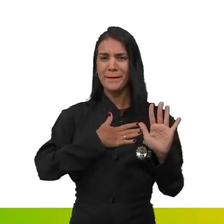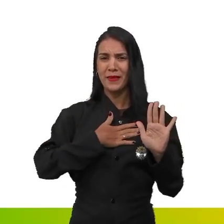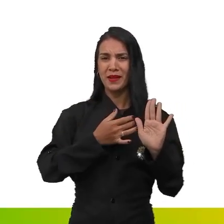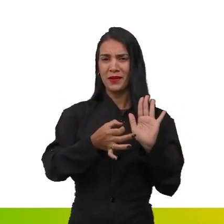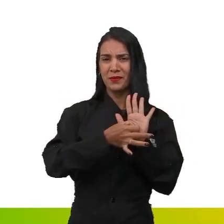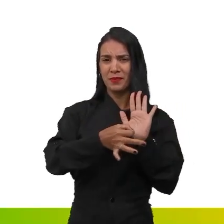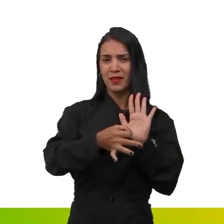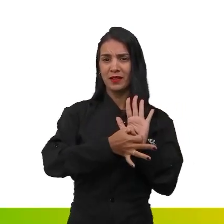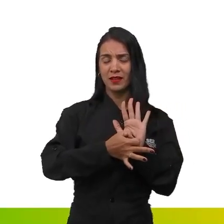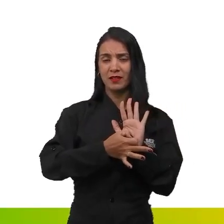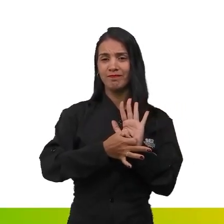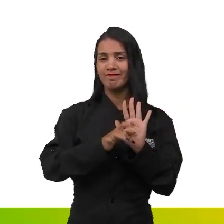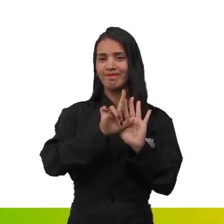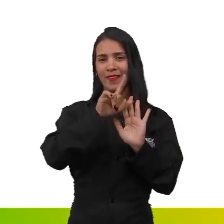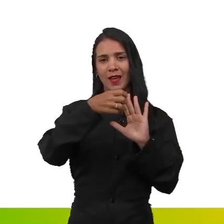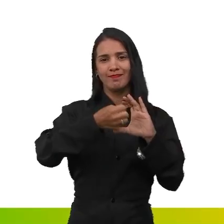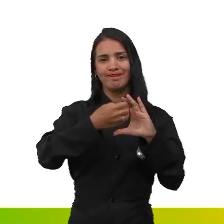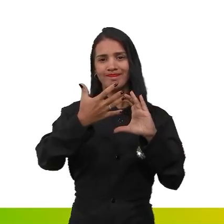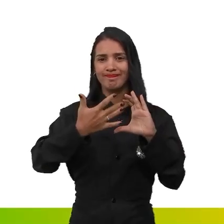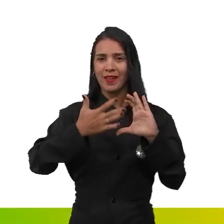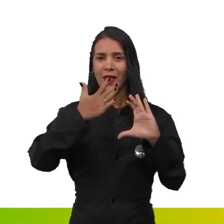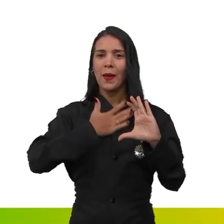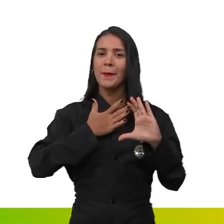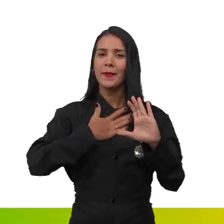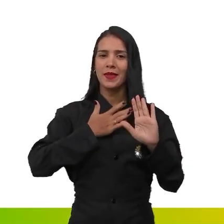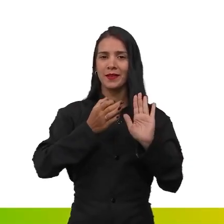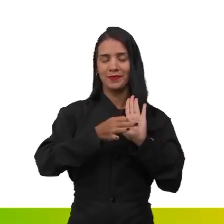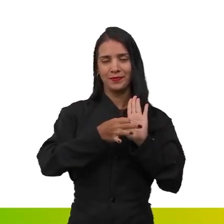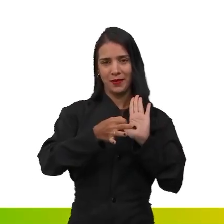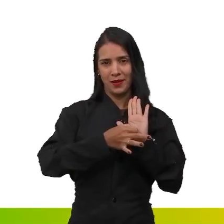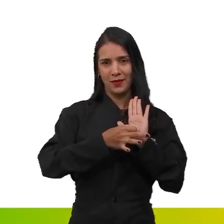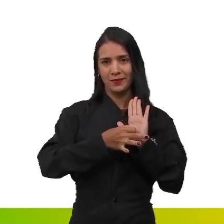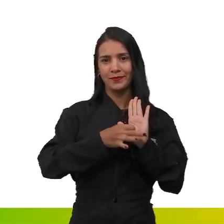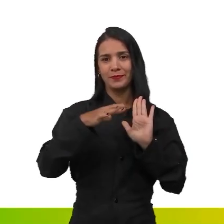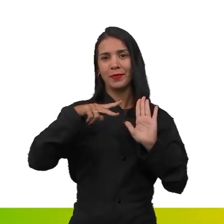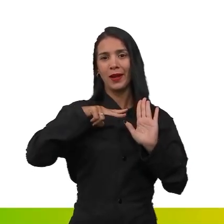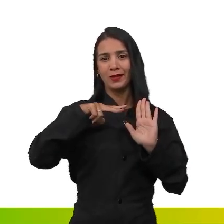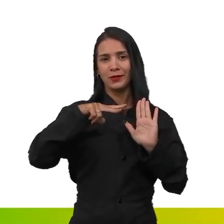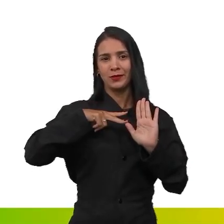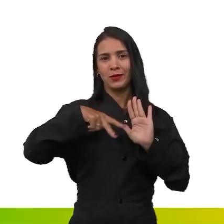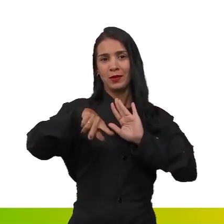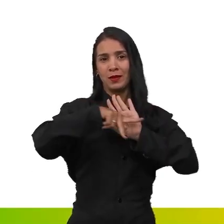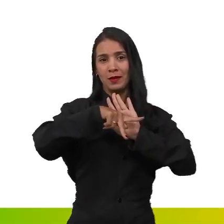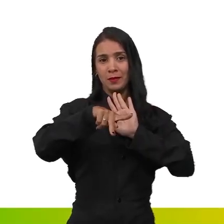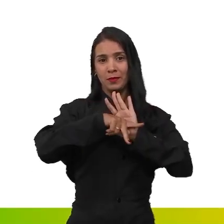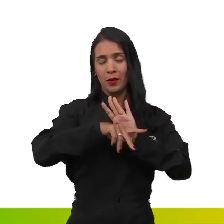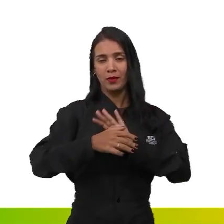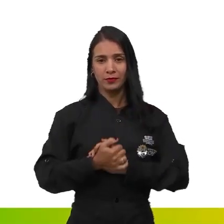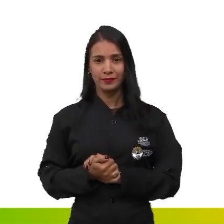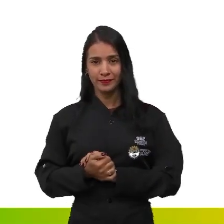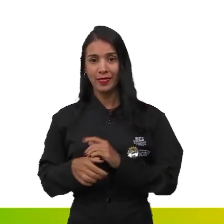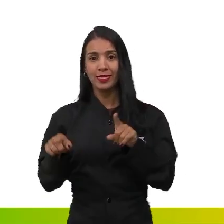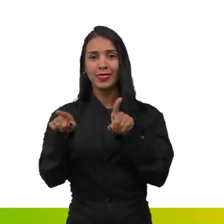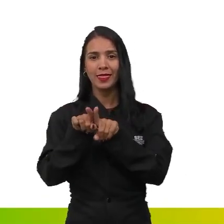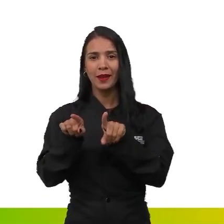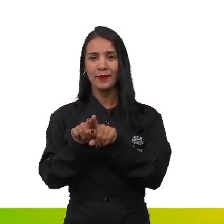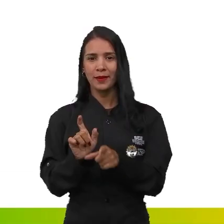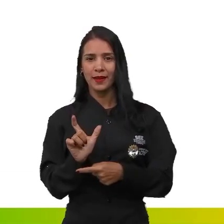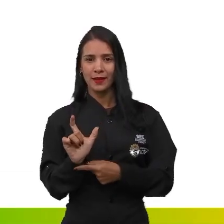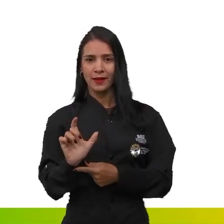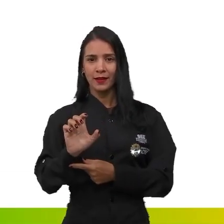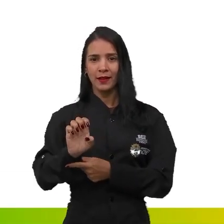de pessoalidade. Observa aqui, ó, que eu tenho estamos. Estamos está na